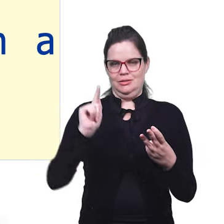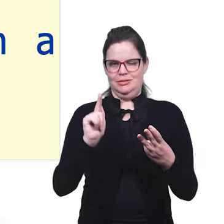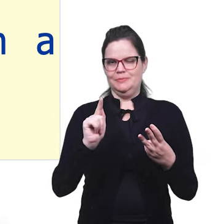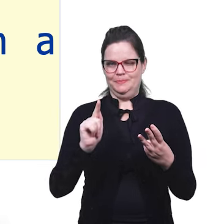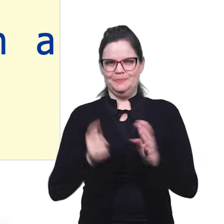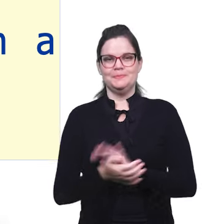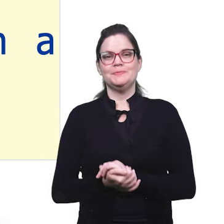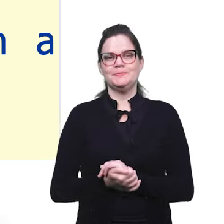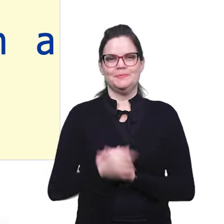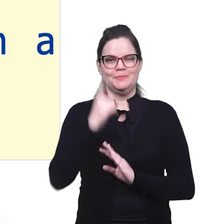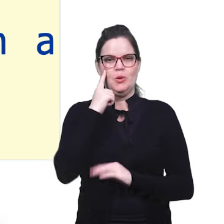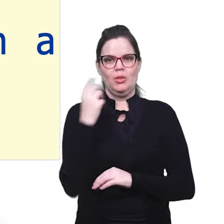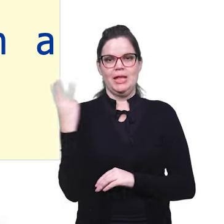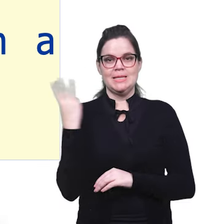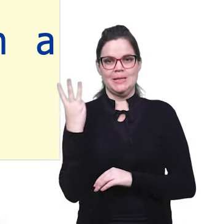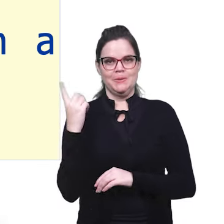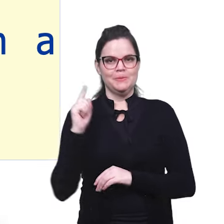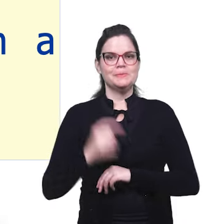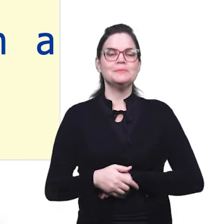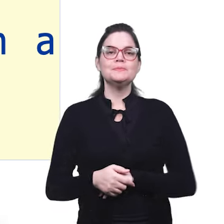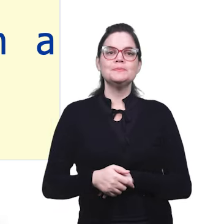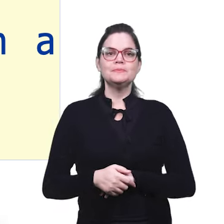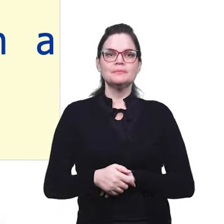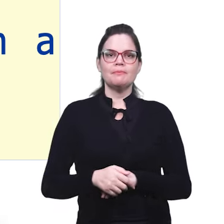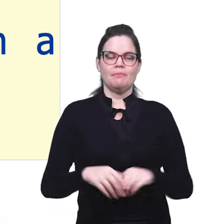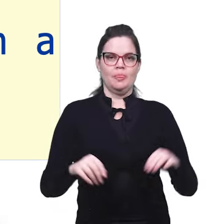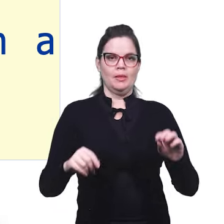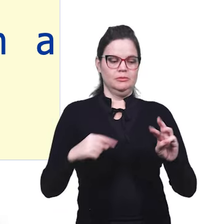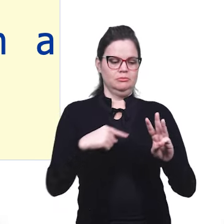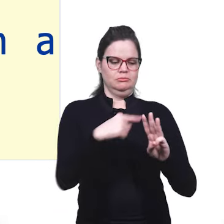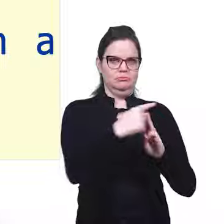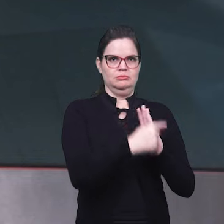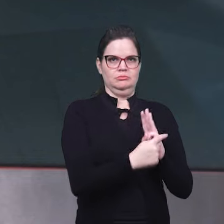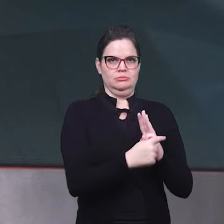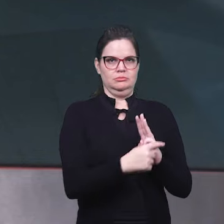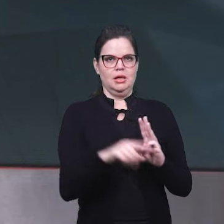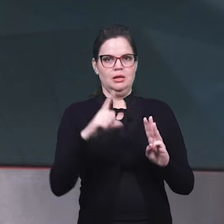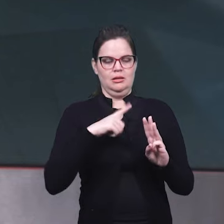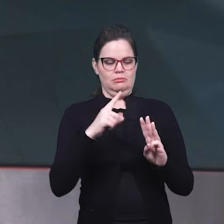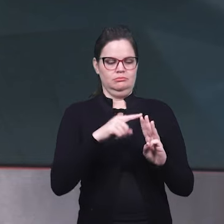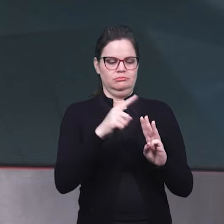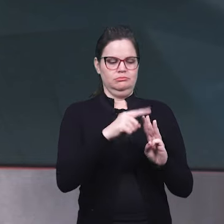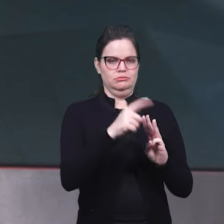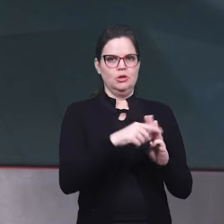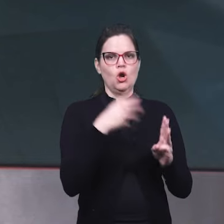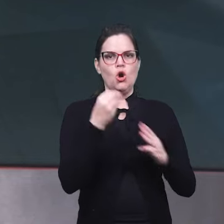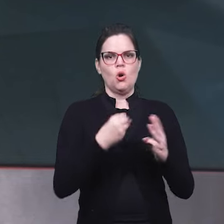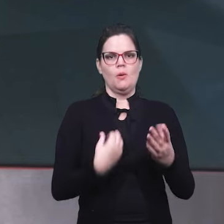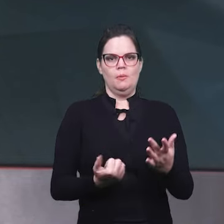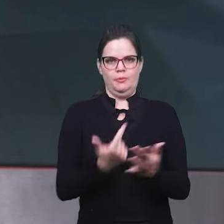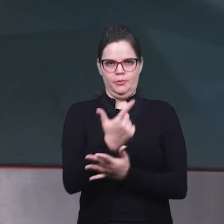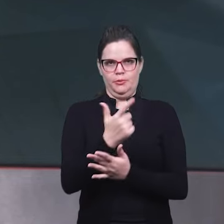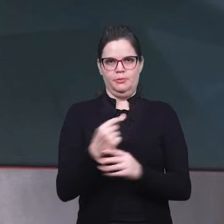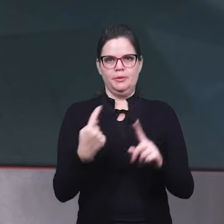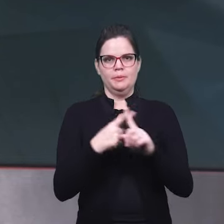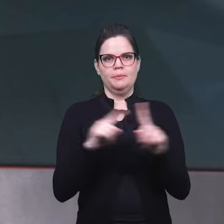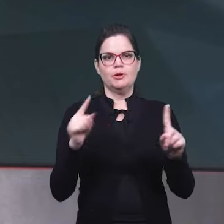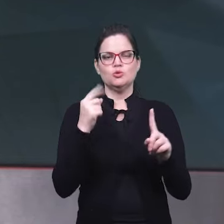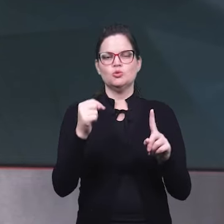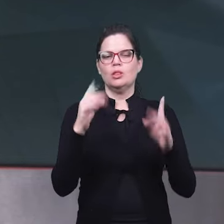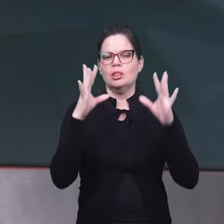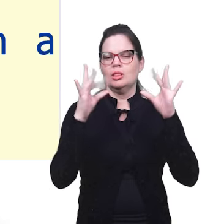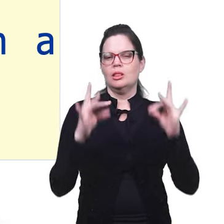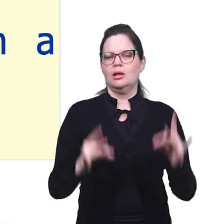dessa forma, né, nós temos as diferentes formas de aquisição. Agora, só um último